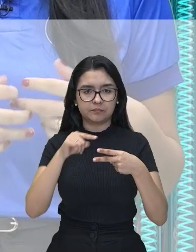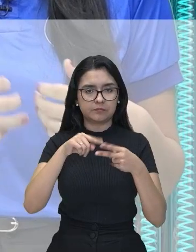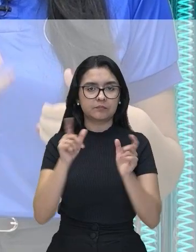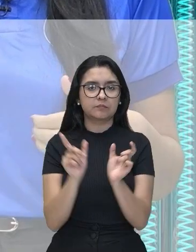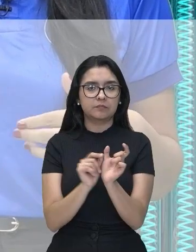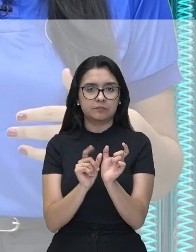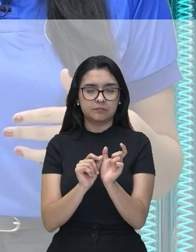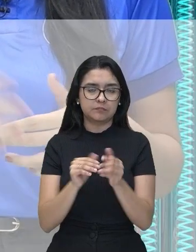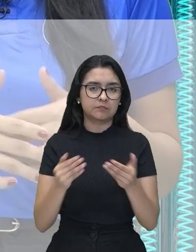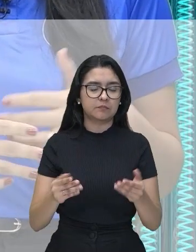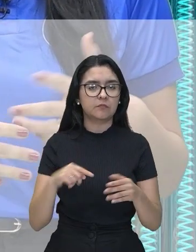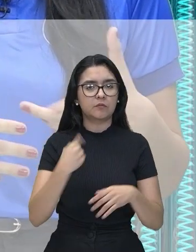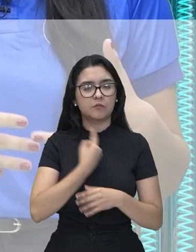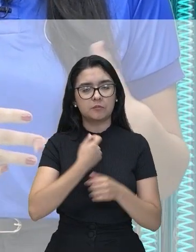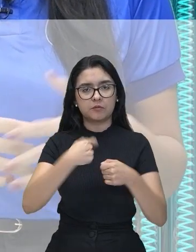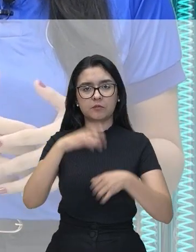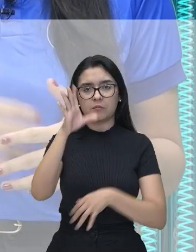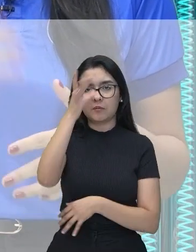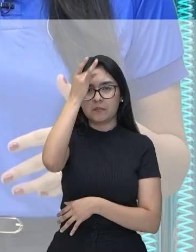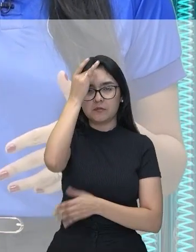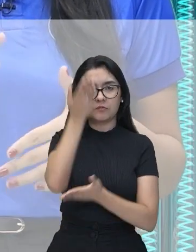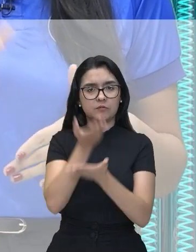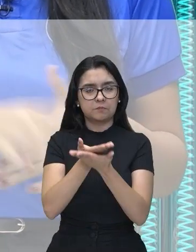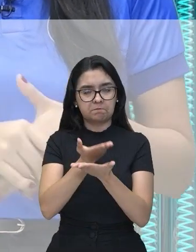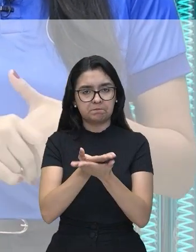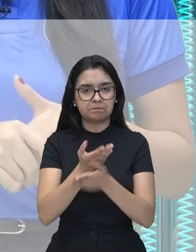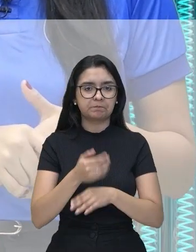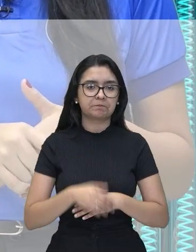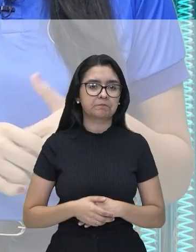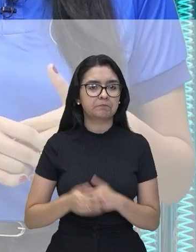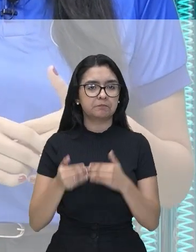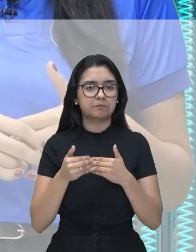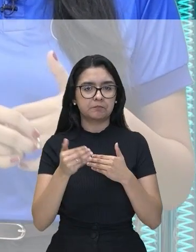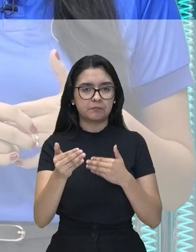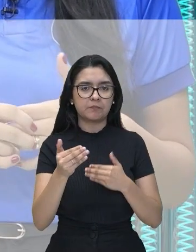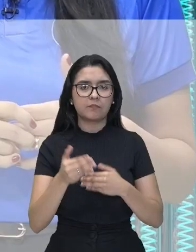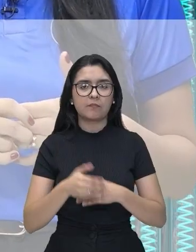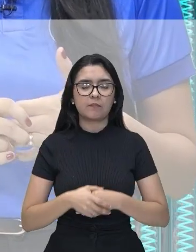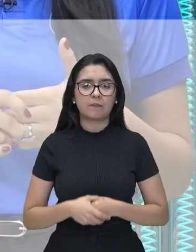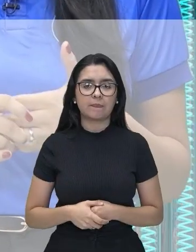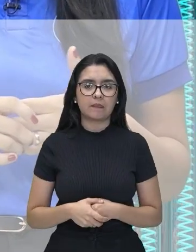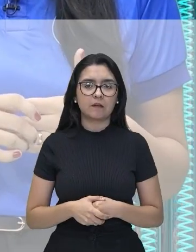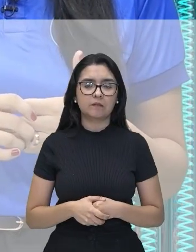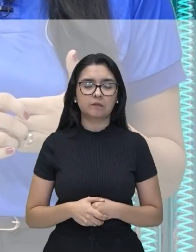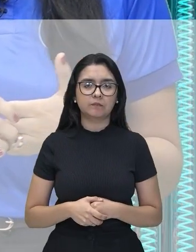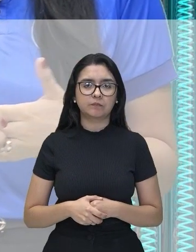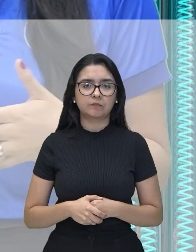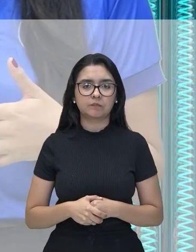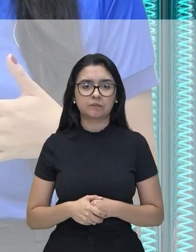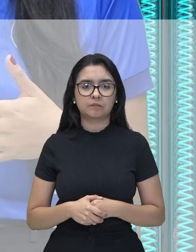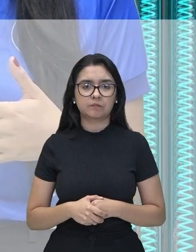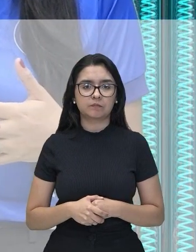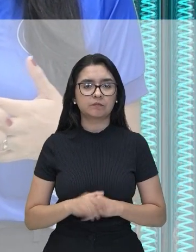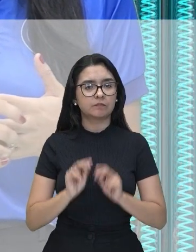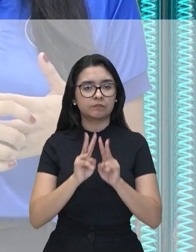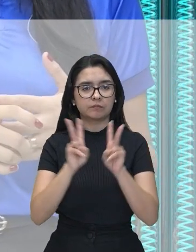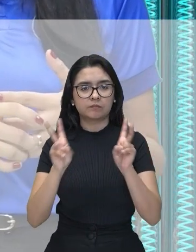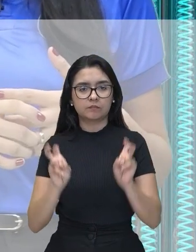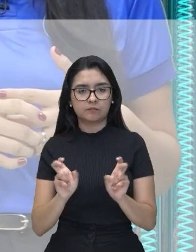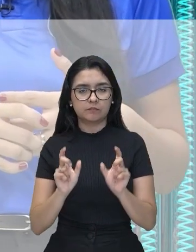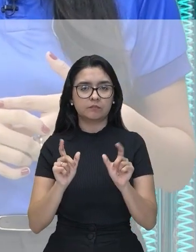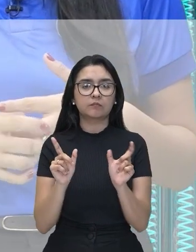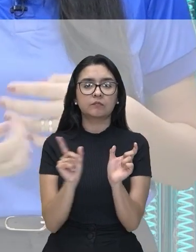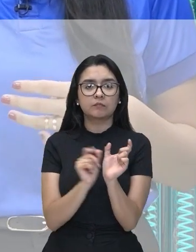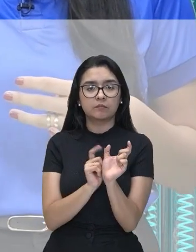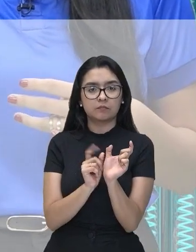gente tem que memorizar, estudar mesmo. Então, vamos adiante aqui na nossa aula sobre esse assunto, sobre